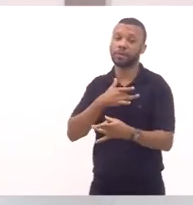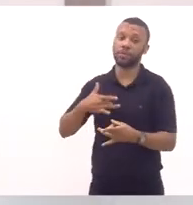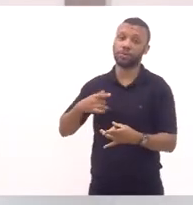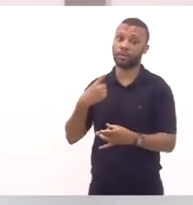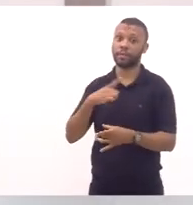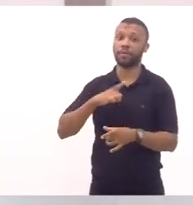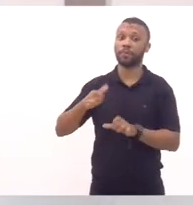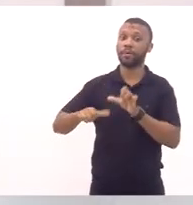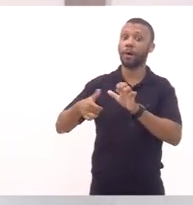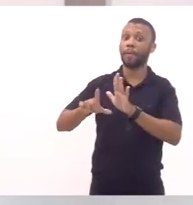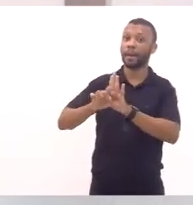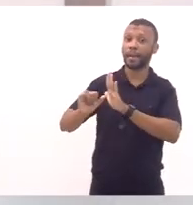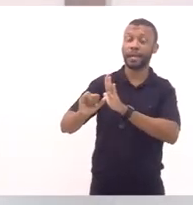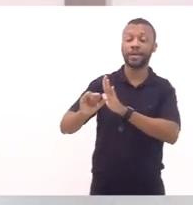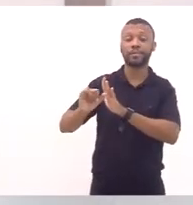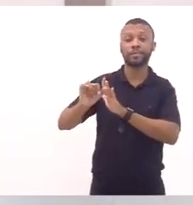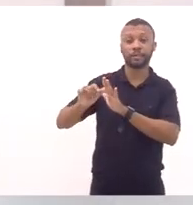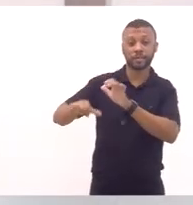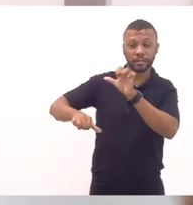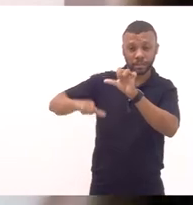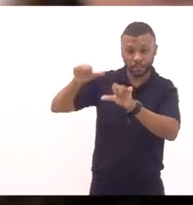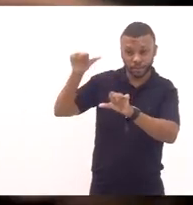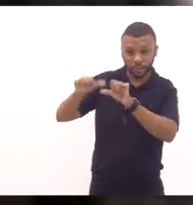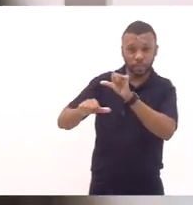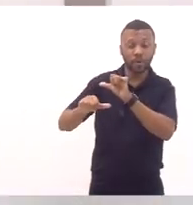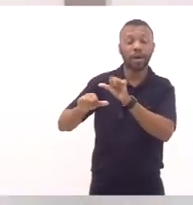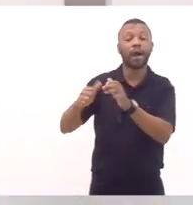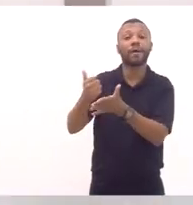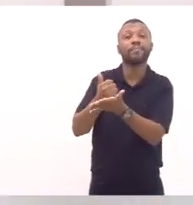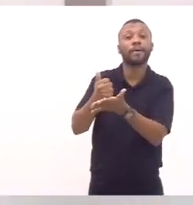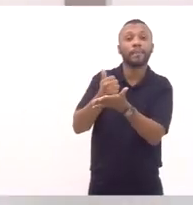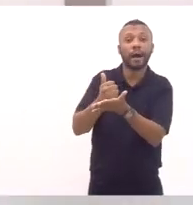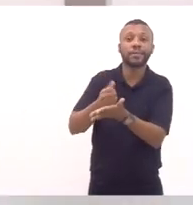as farmácias, mesmo privadas, em ambiente de saúde, a Lei